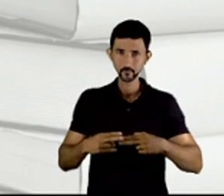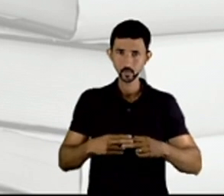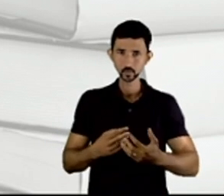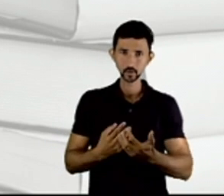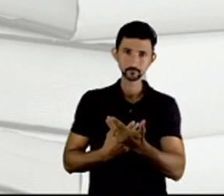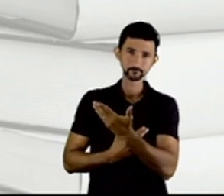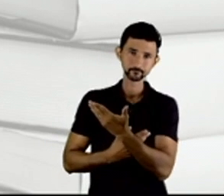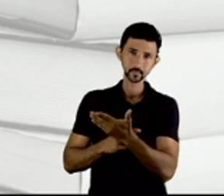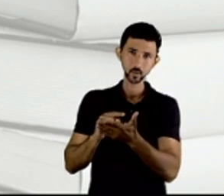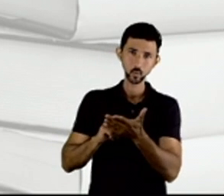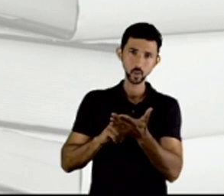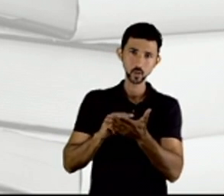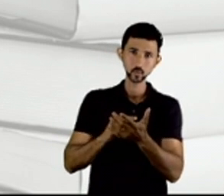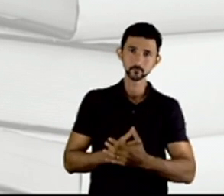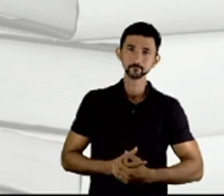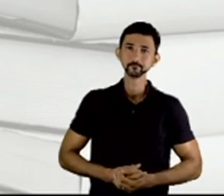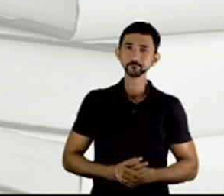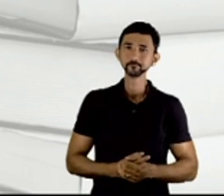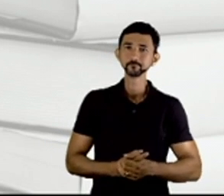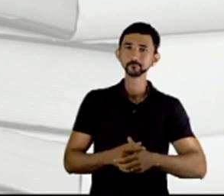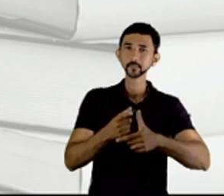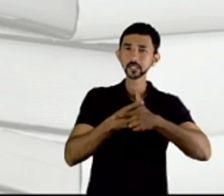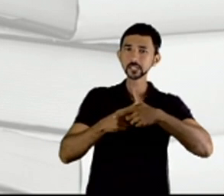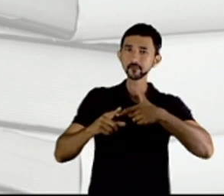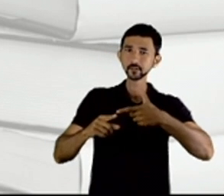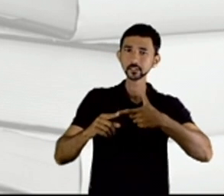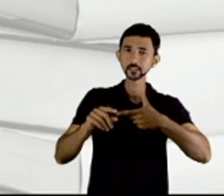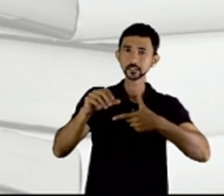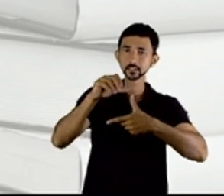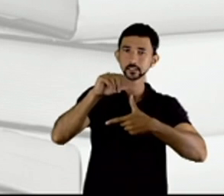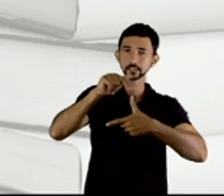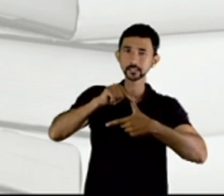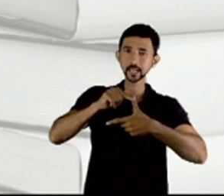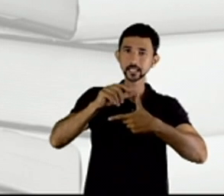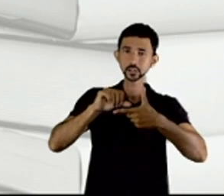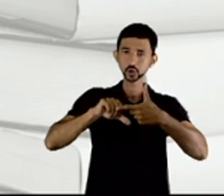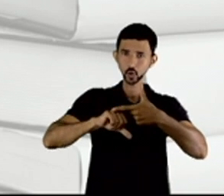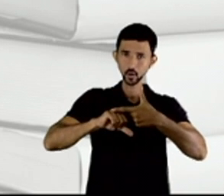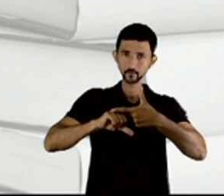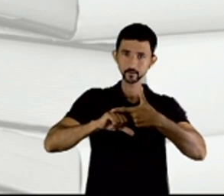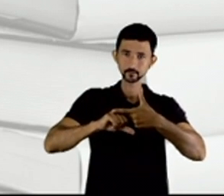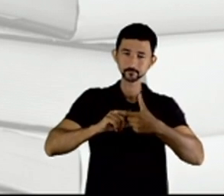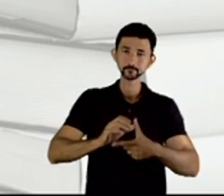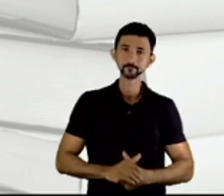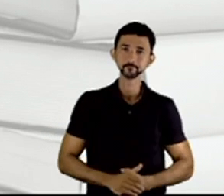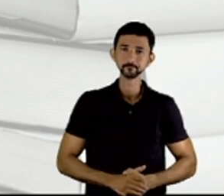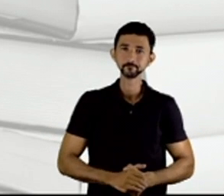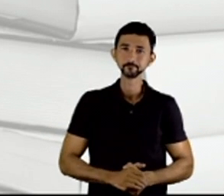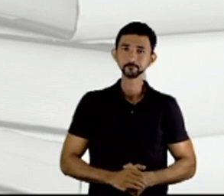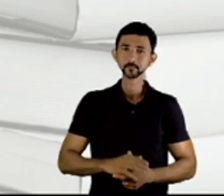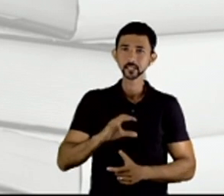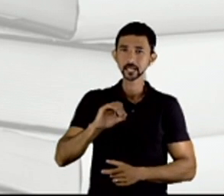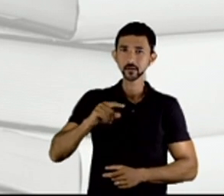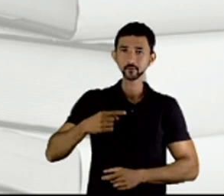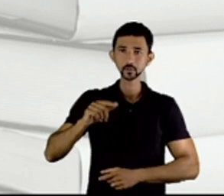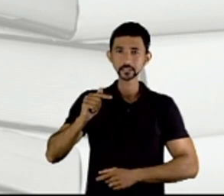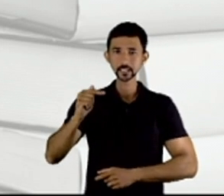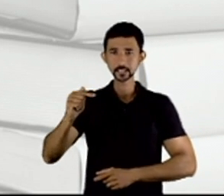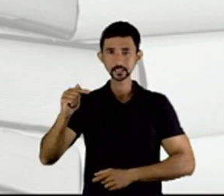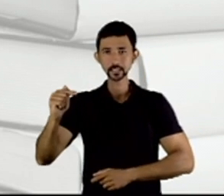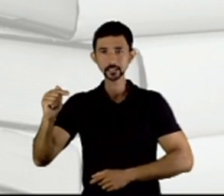Então, vamos lá. Se eu dividir 7 por 9, lembrando que toda fração é uma divisão, eu tenho